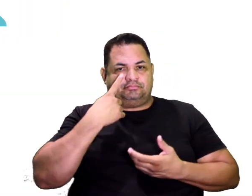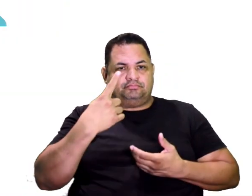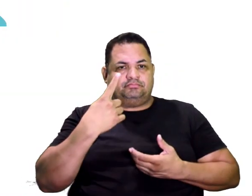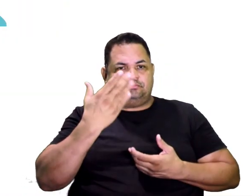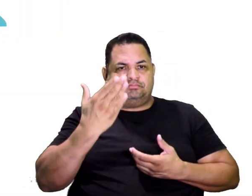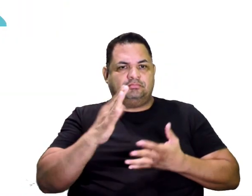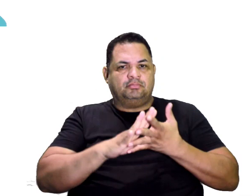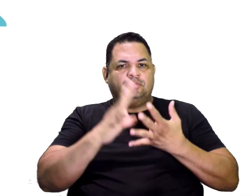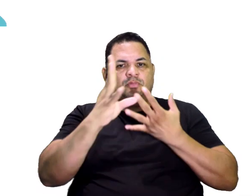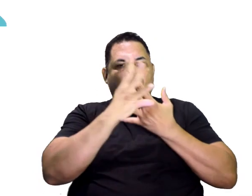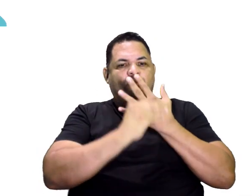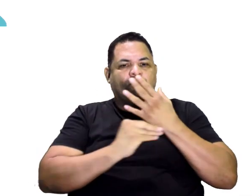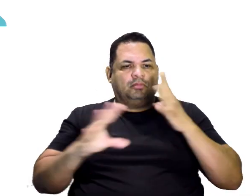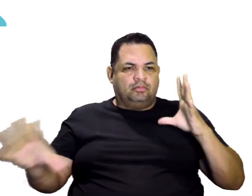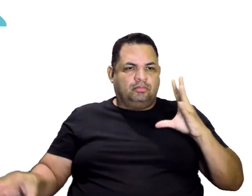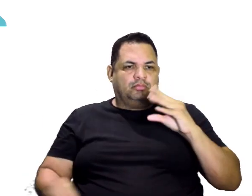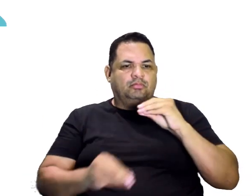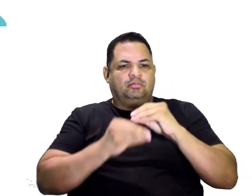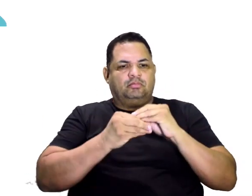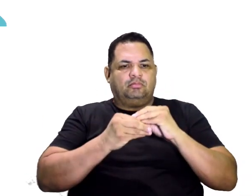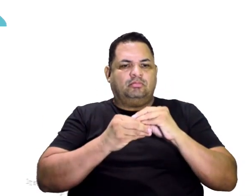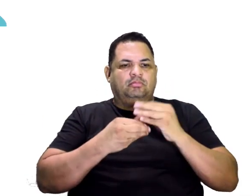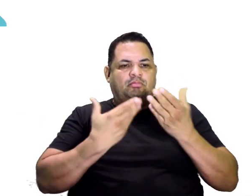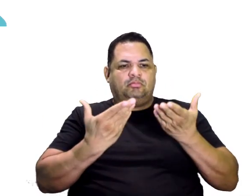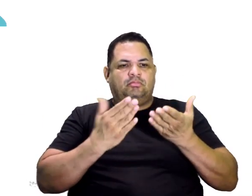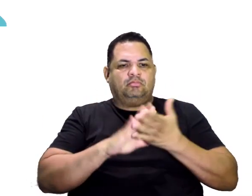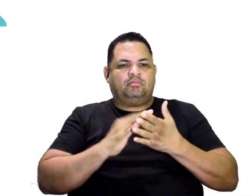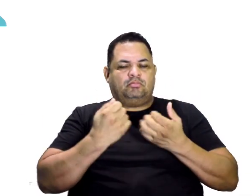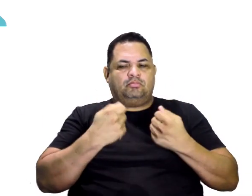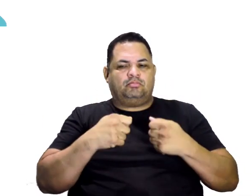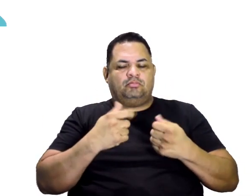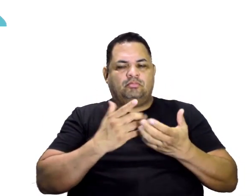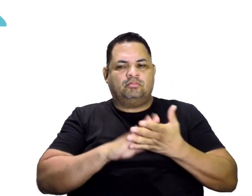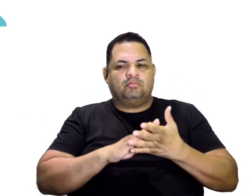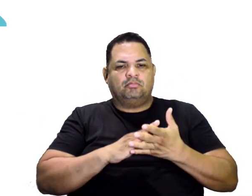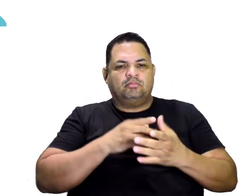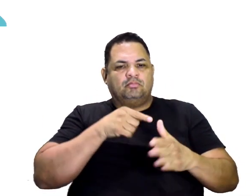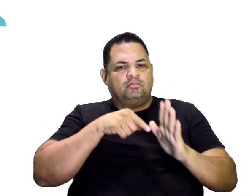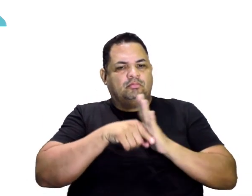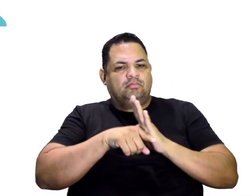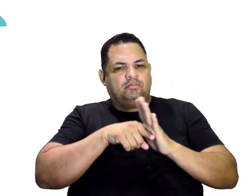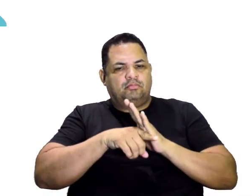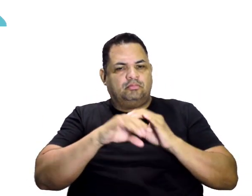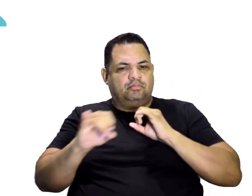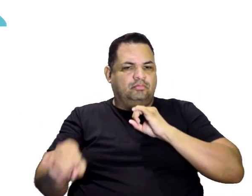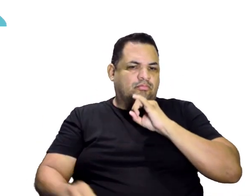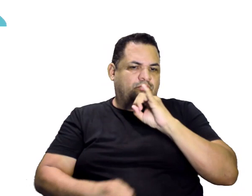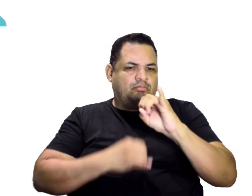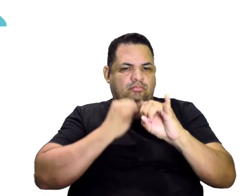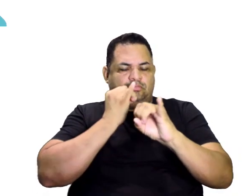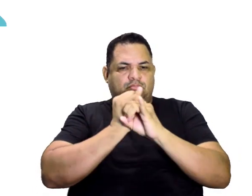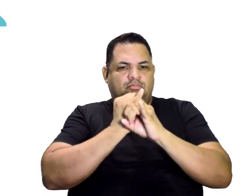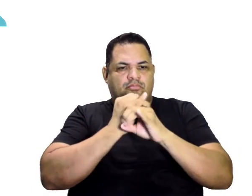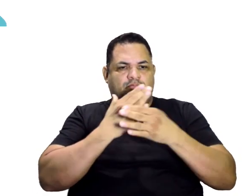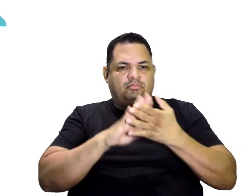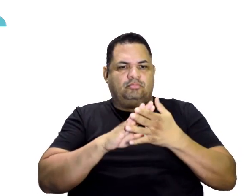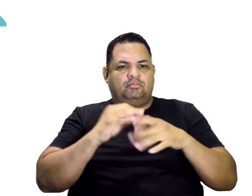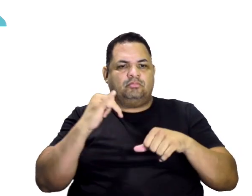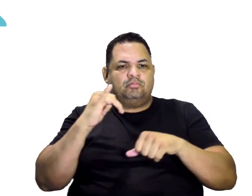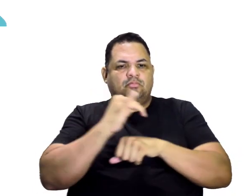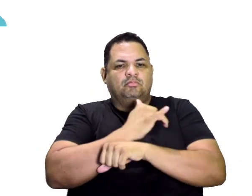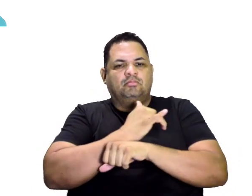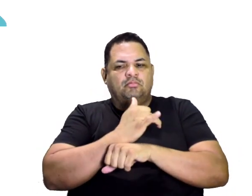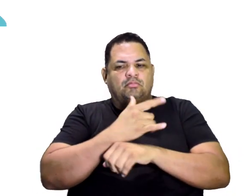o seguinte, tem um material aí complementar, tá? Que você pode pesquisar na